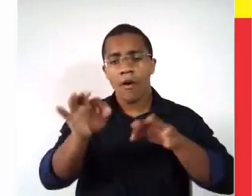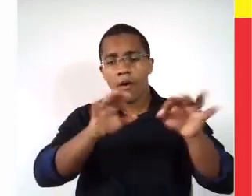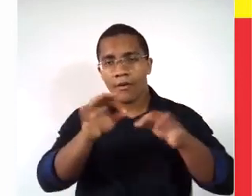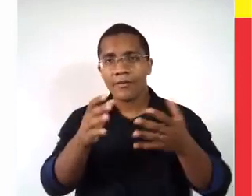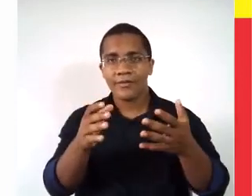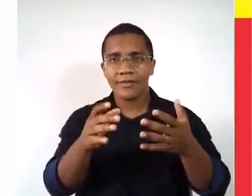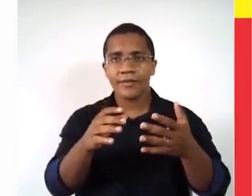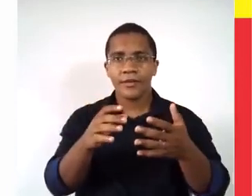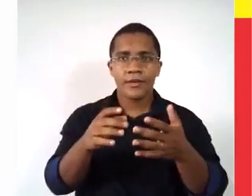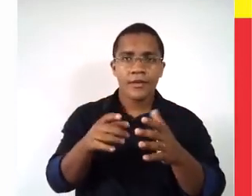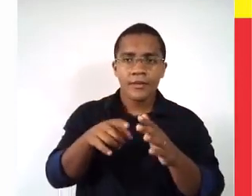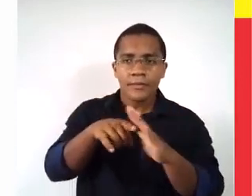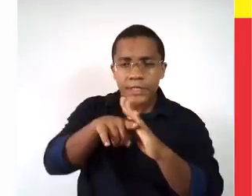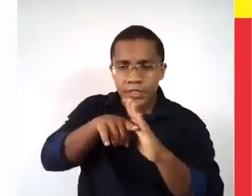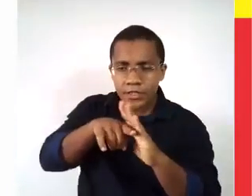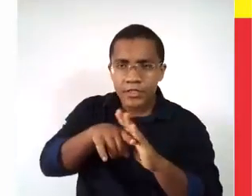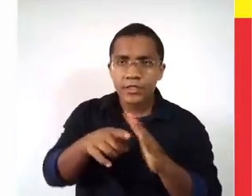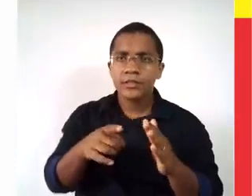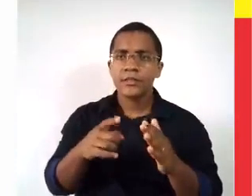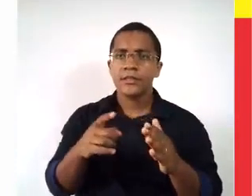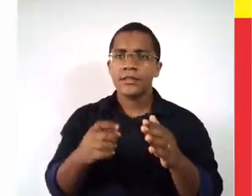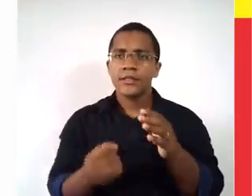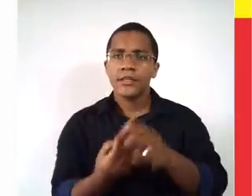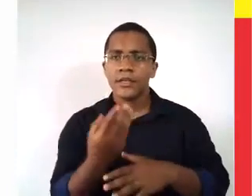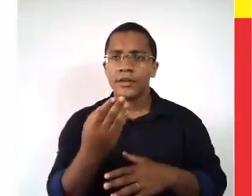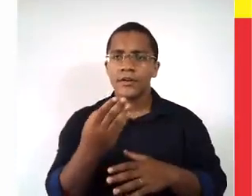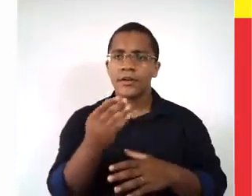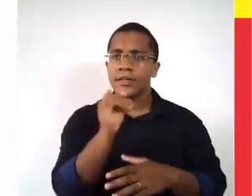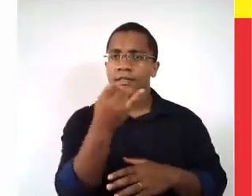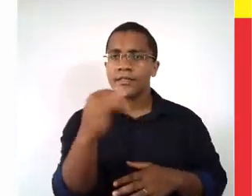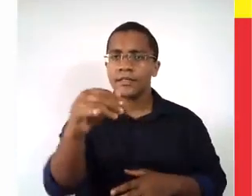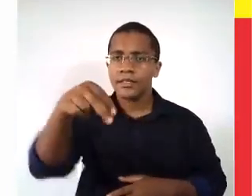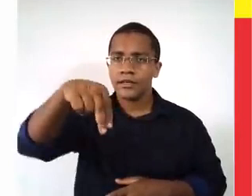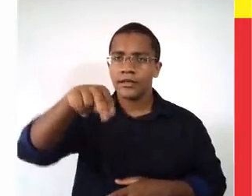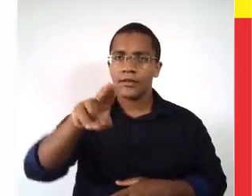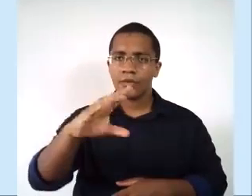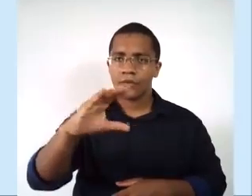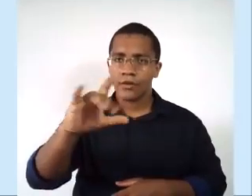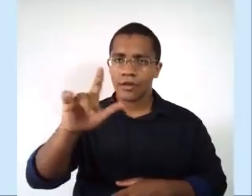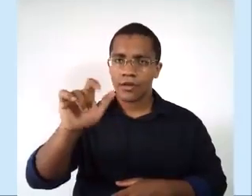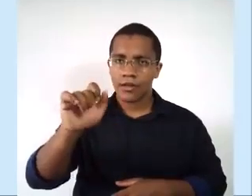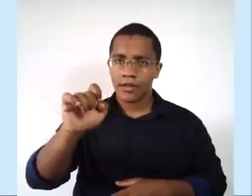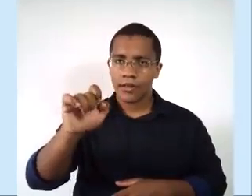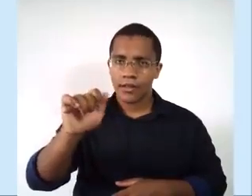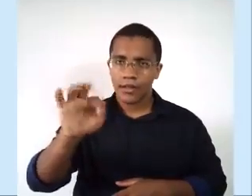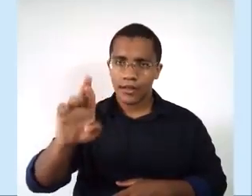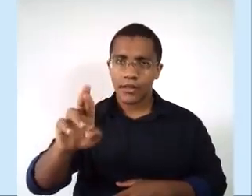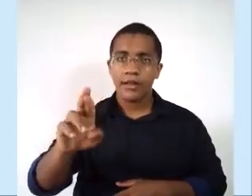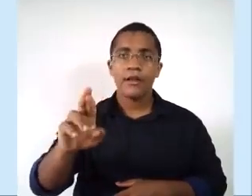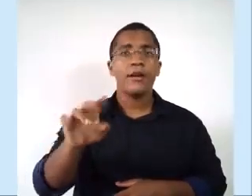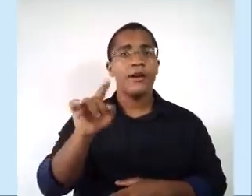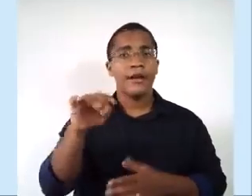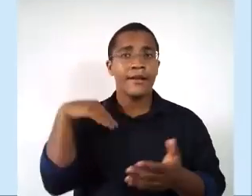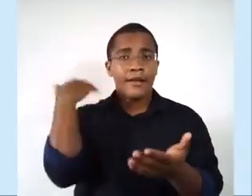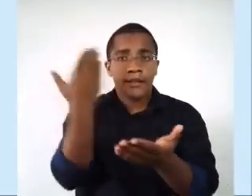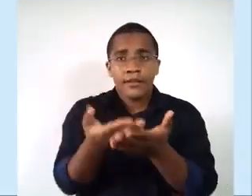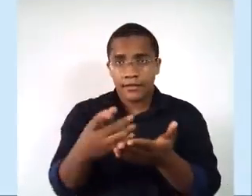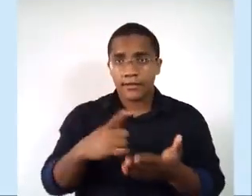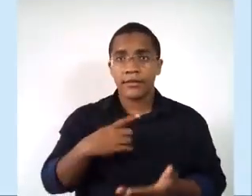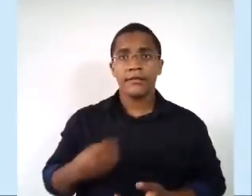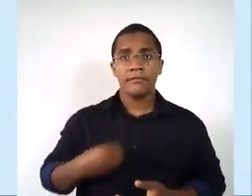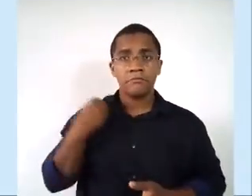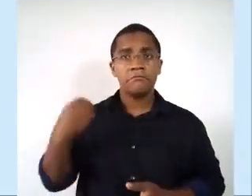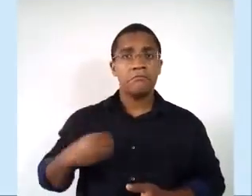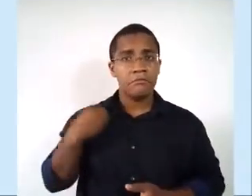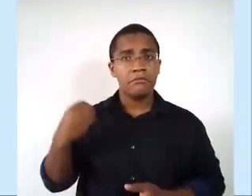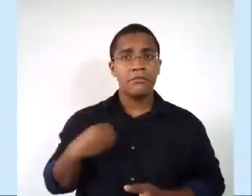e pesquisas para a geração de energias nuclear na União Europeia. Então a Euratom, ela existe até hoje. Gente, por que esse órgão é